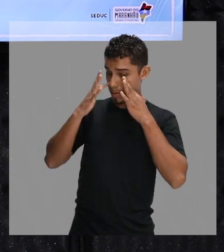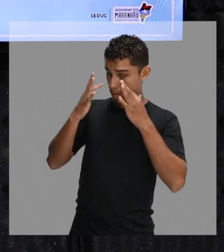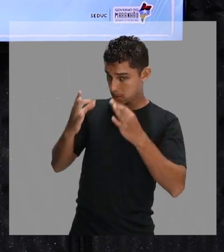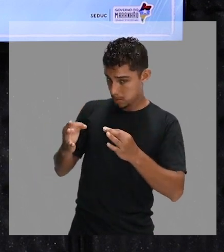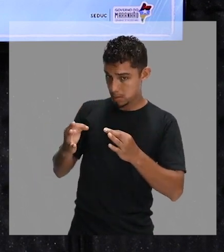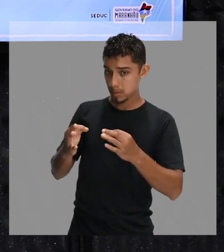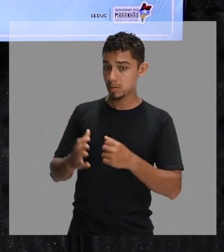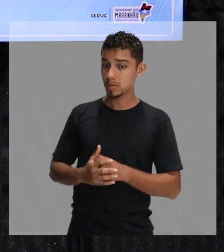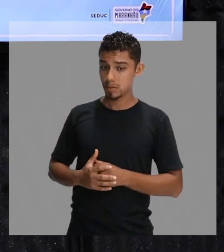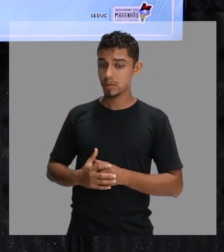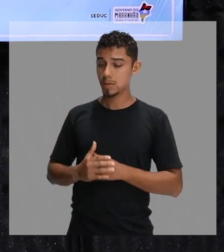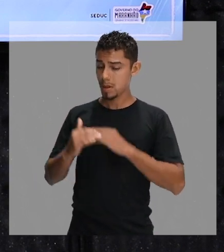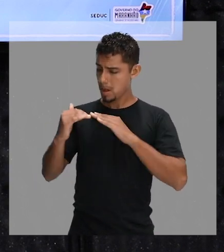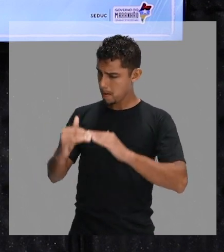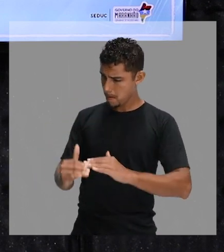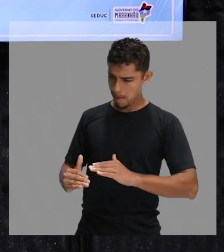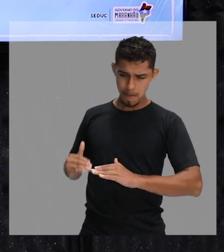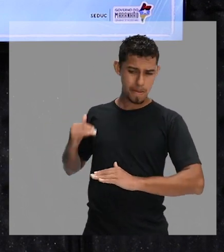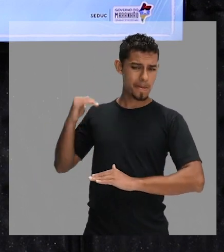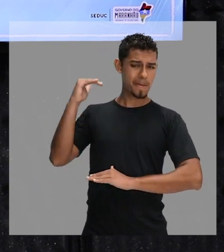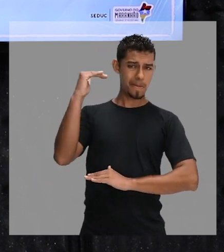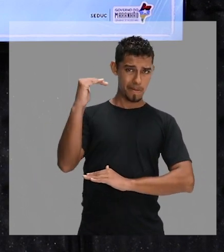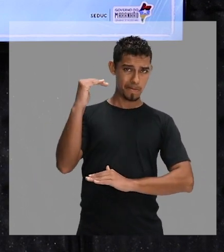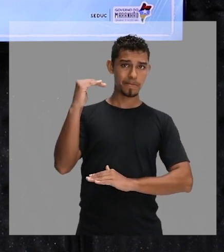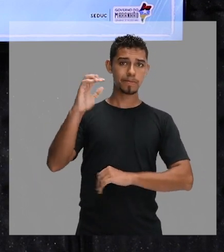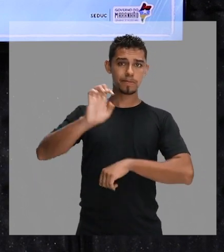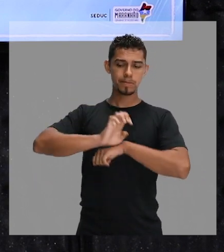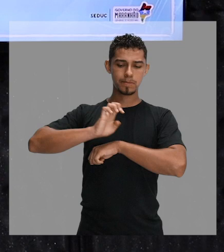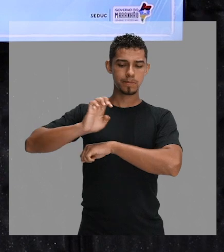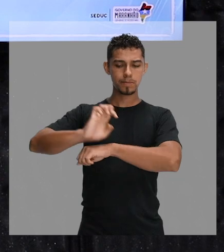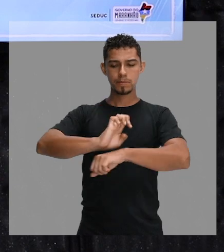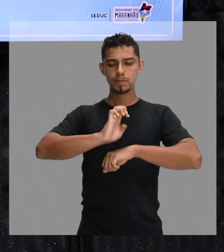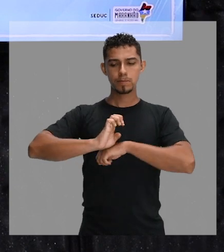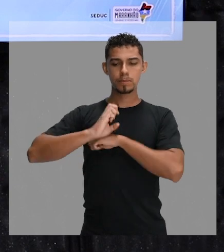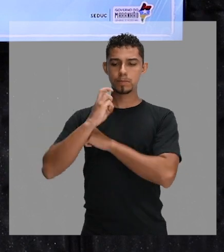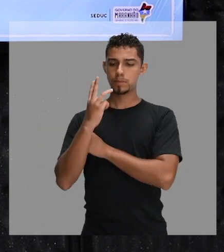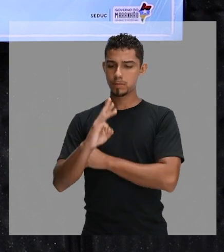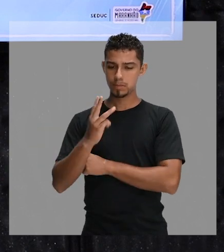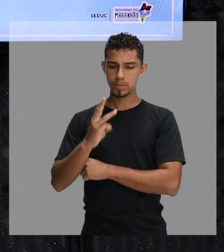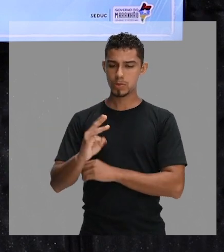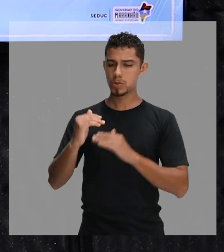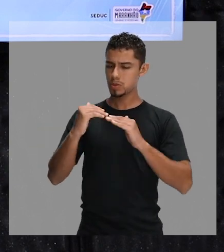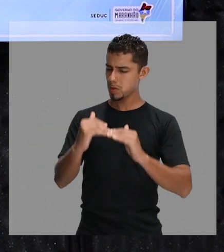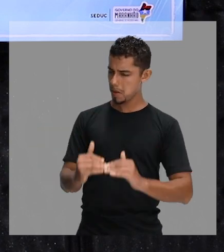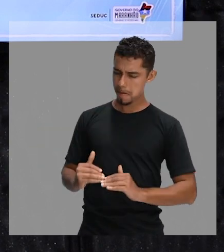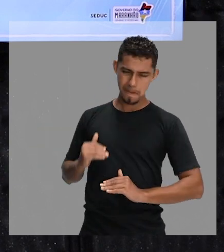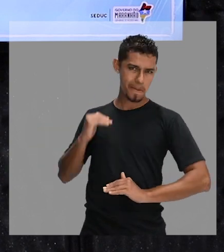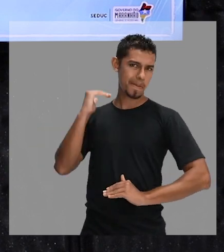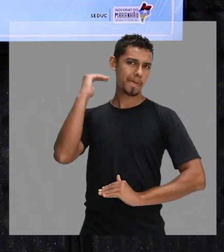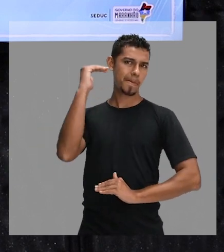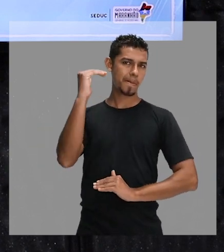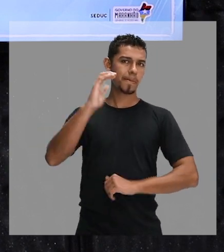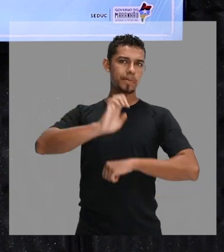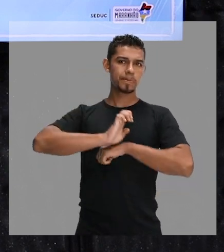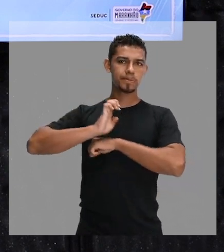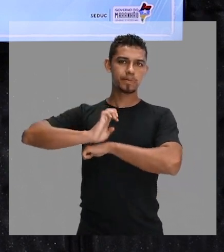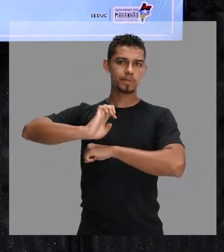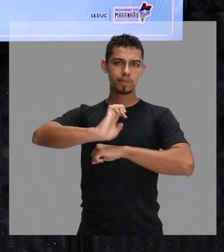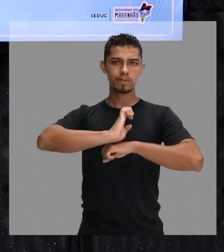As áreas mais elevadas do nosso estado, as áreas de maior altitude do nosso